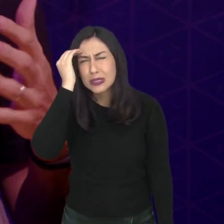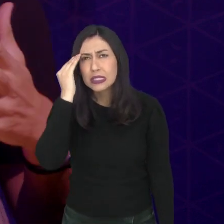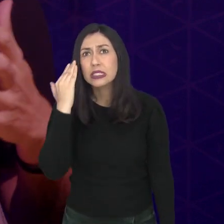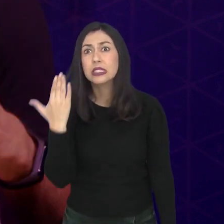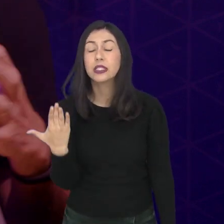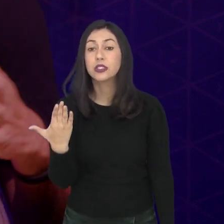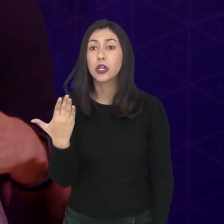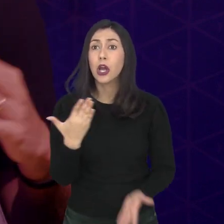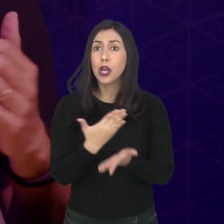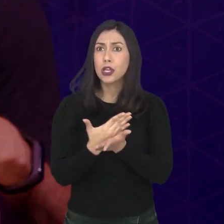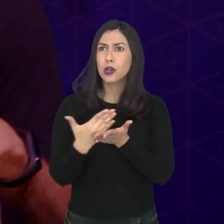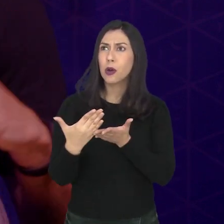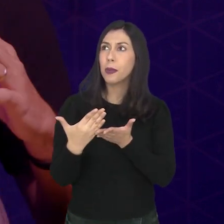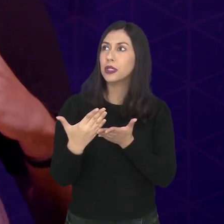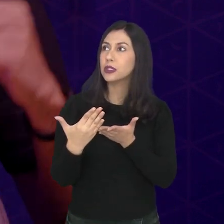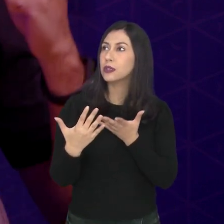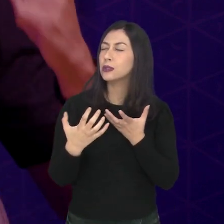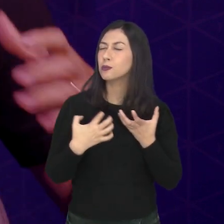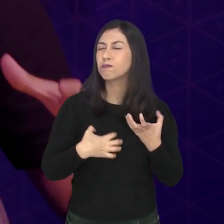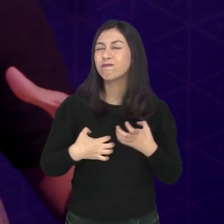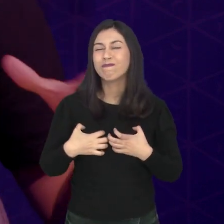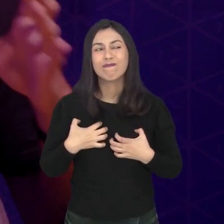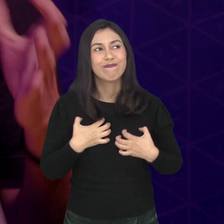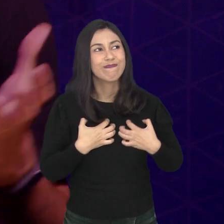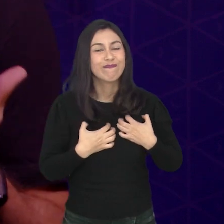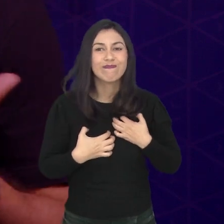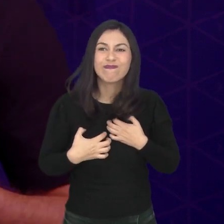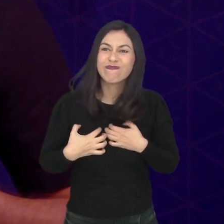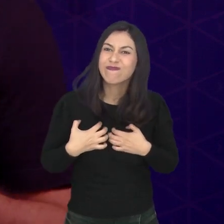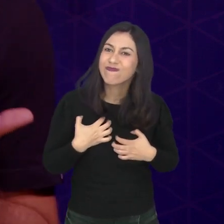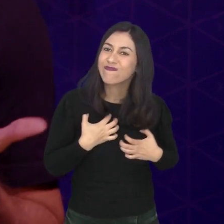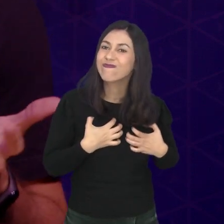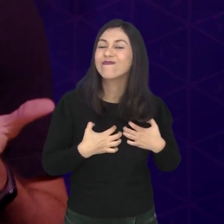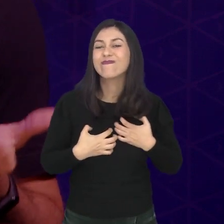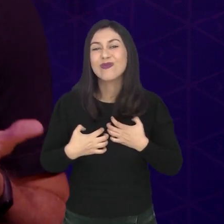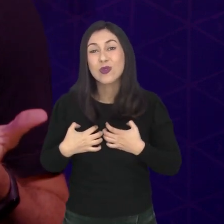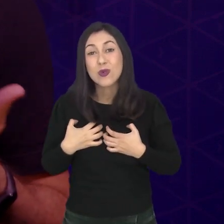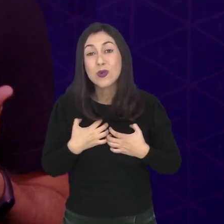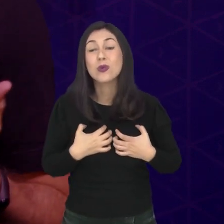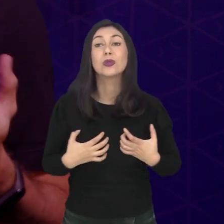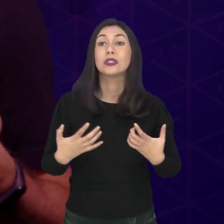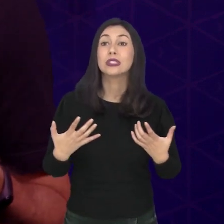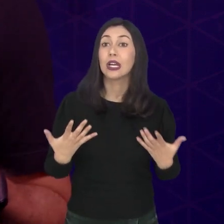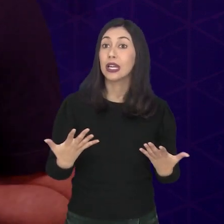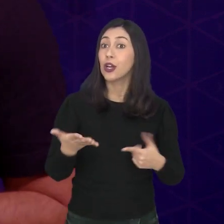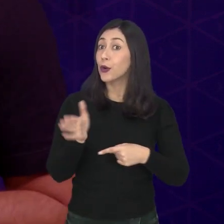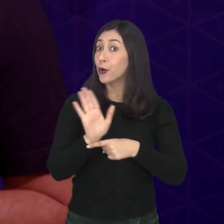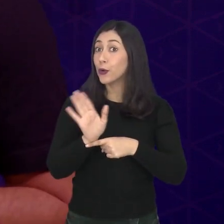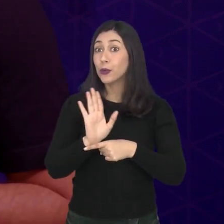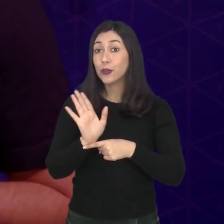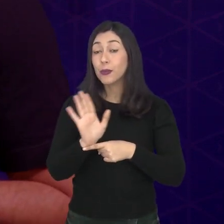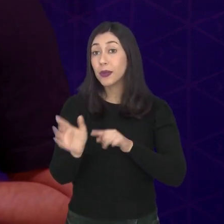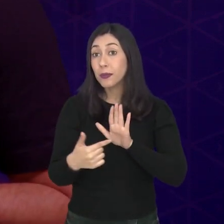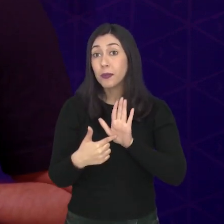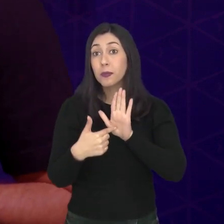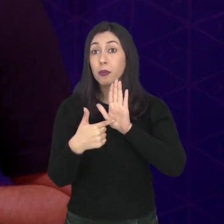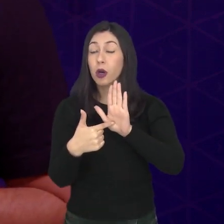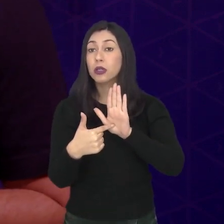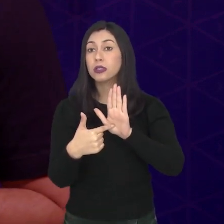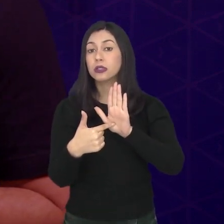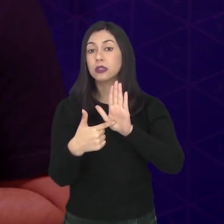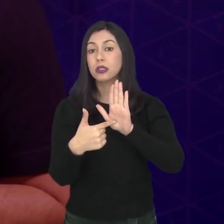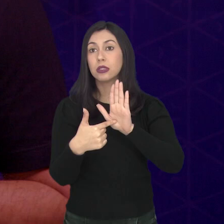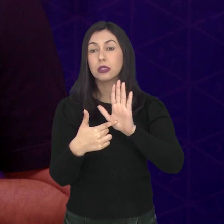ele entra num limbo existencial, né, muito grande. E o filme, ele aborda isso